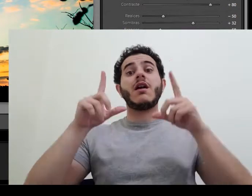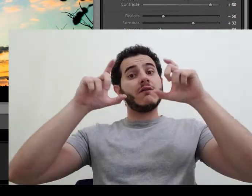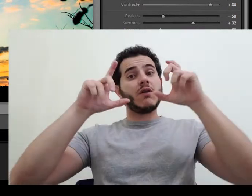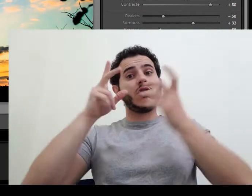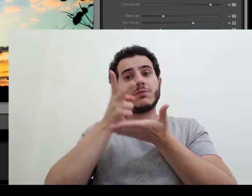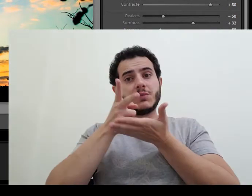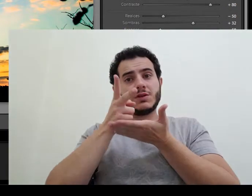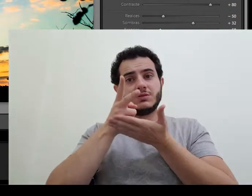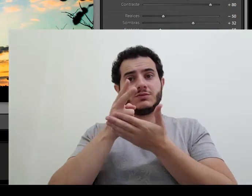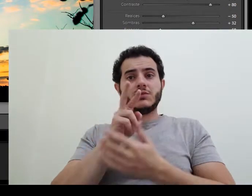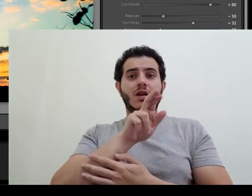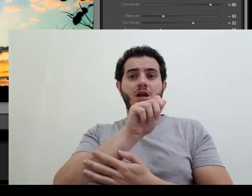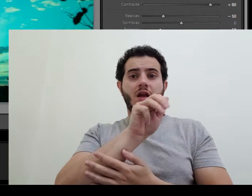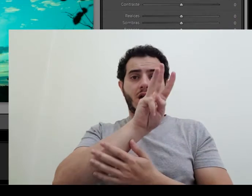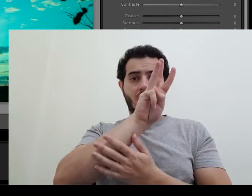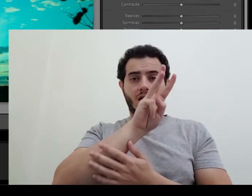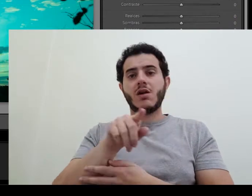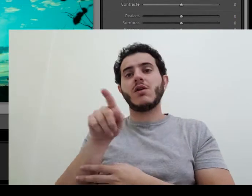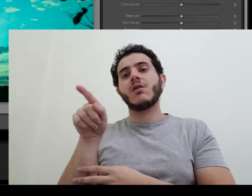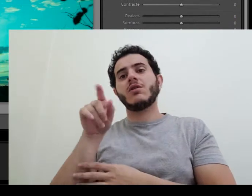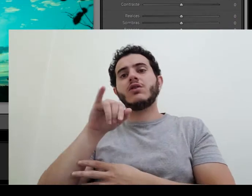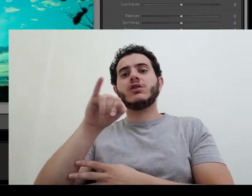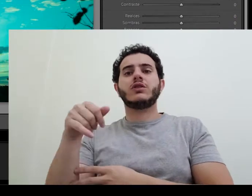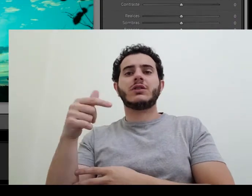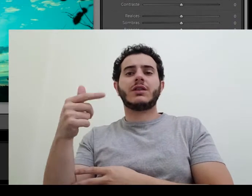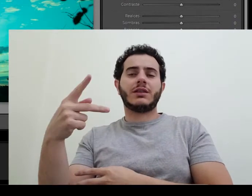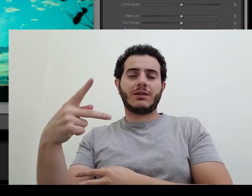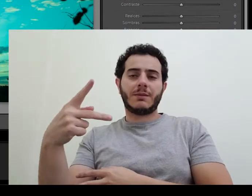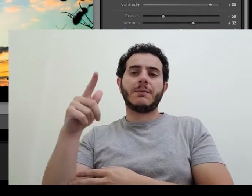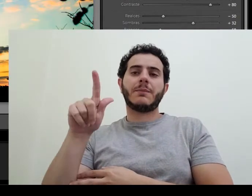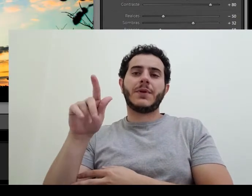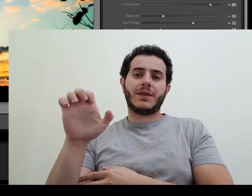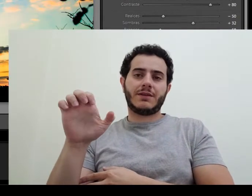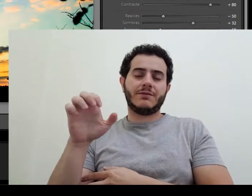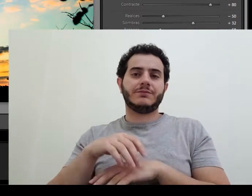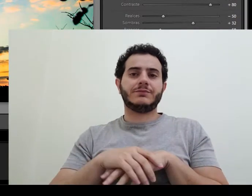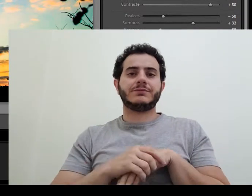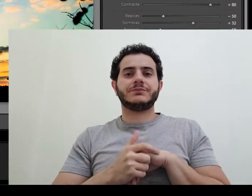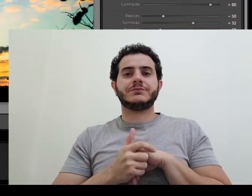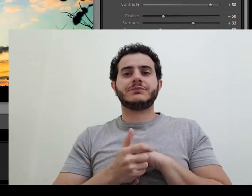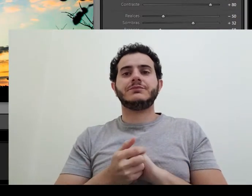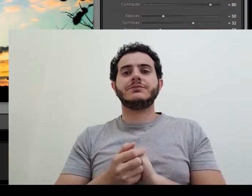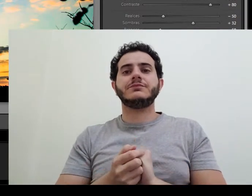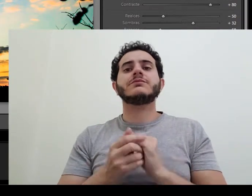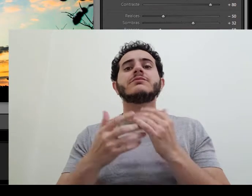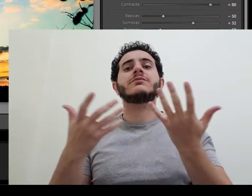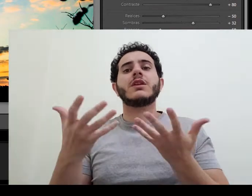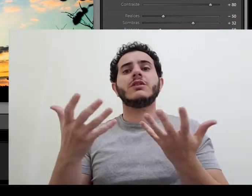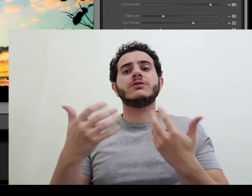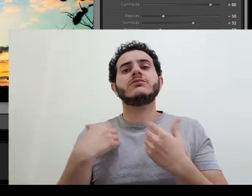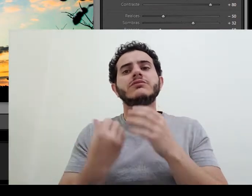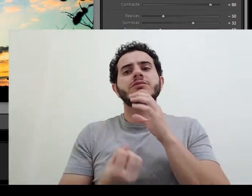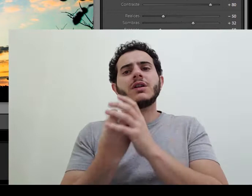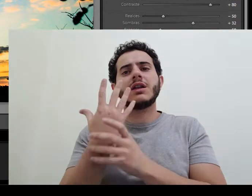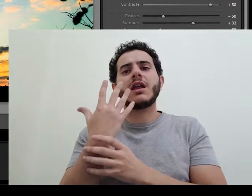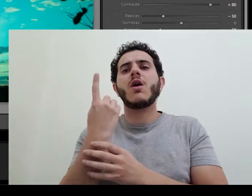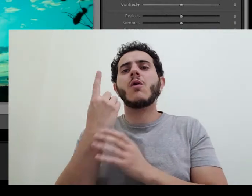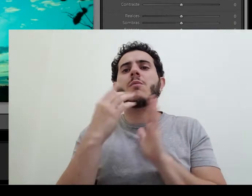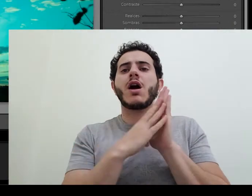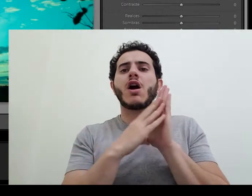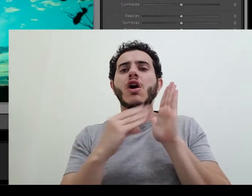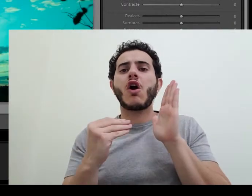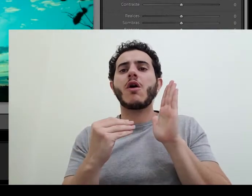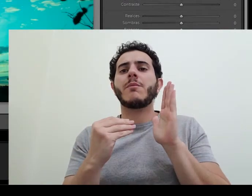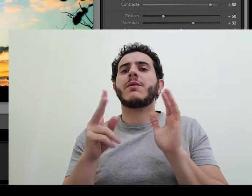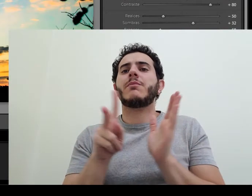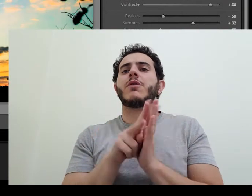foto com arquivo RAW e a mesma foto com arquivo JPEG. Eu vou criar uma cópia virtual, já vale a pena vocês